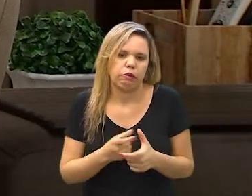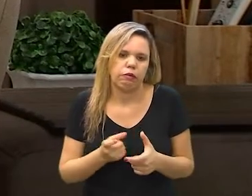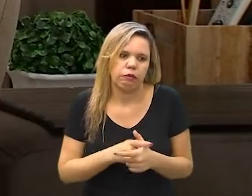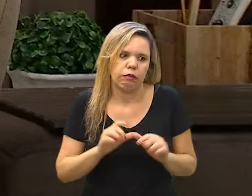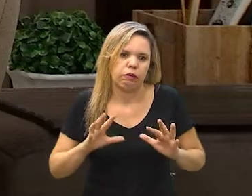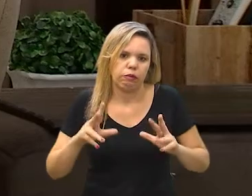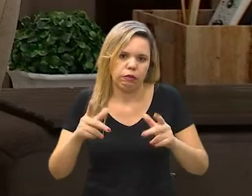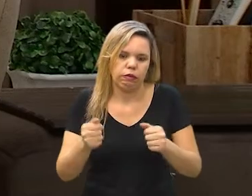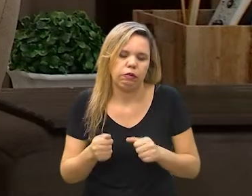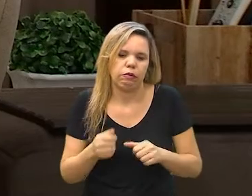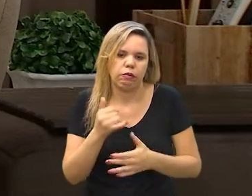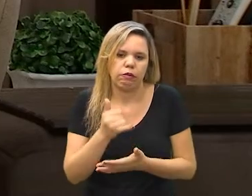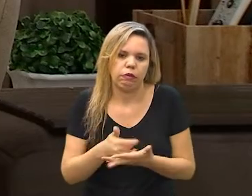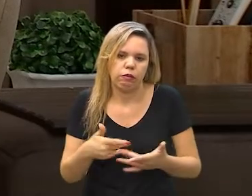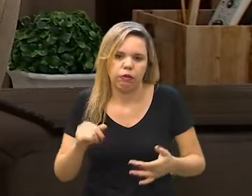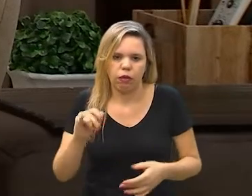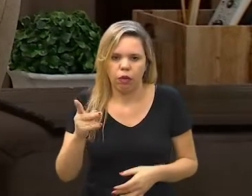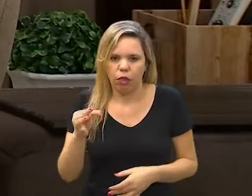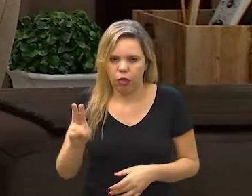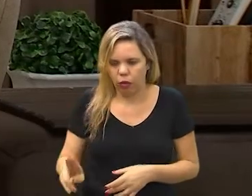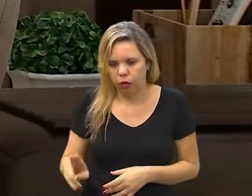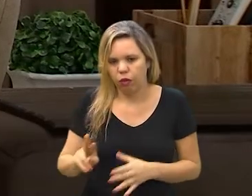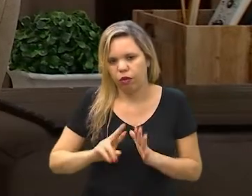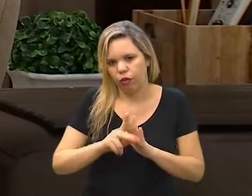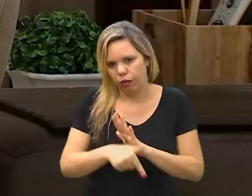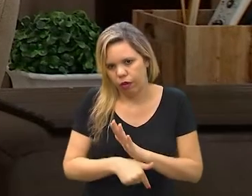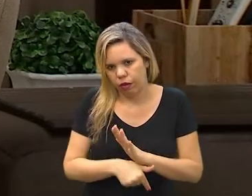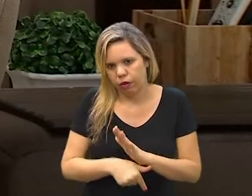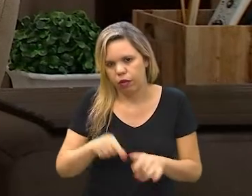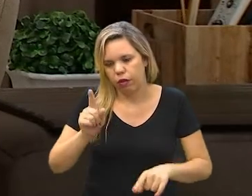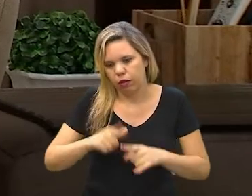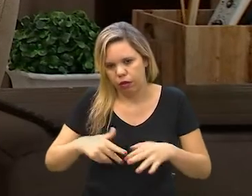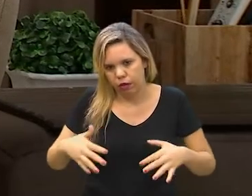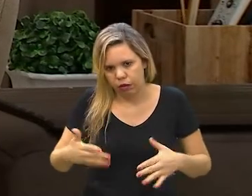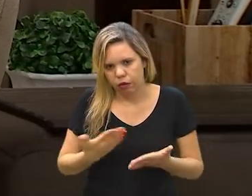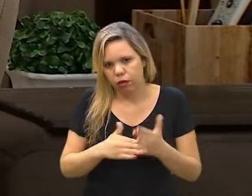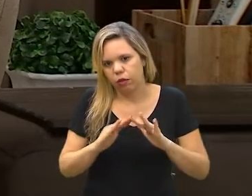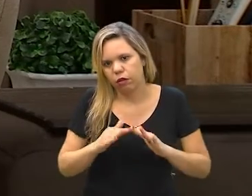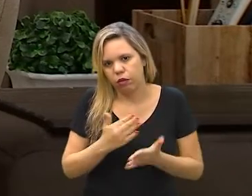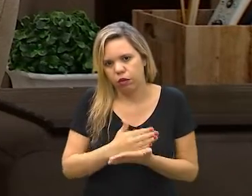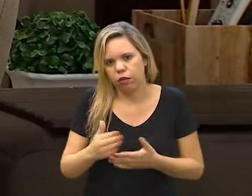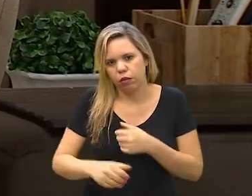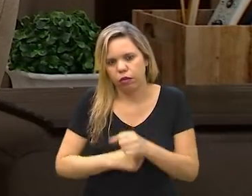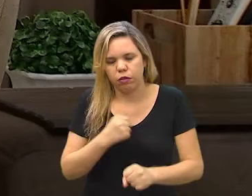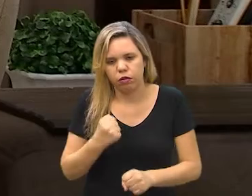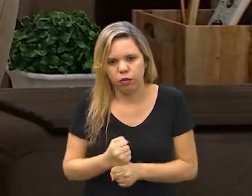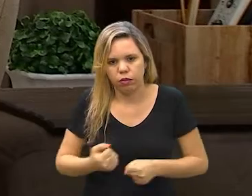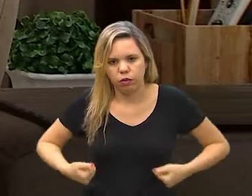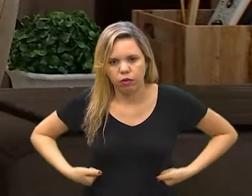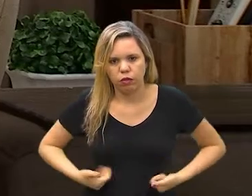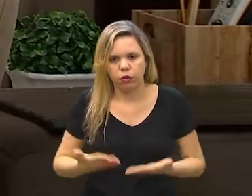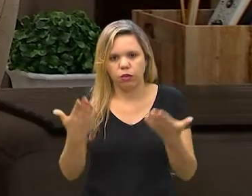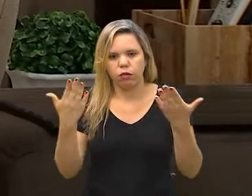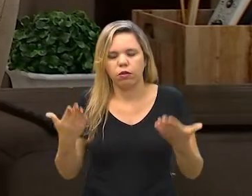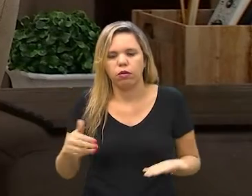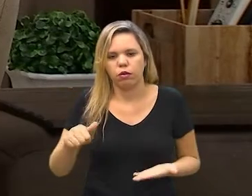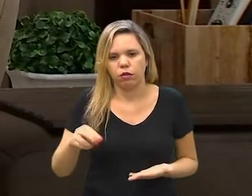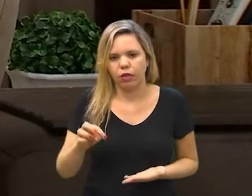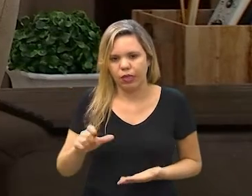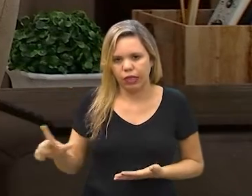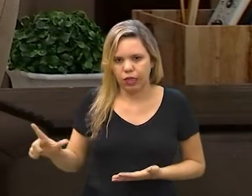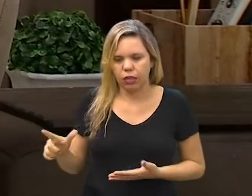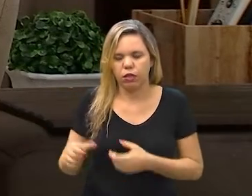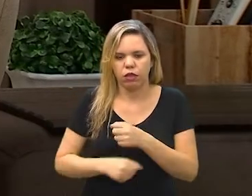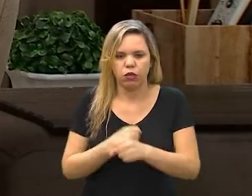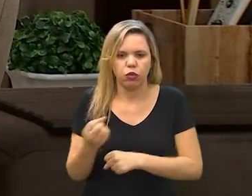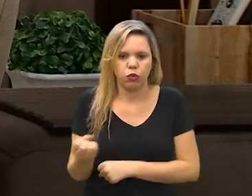né, de impostos, IPTU, IPVA, material escolar no início do ano, os gastos com Natal, com